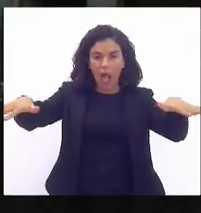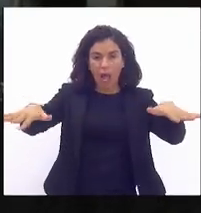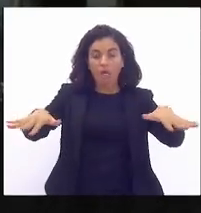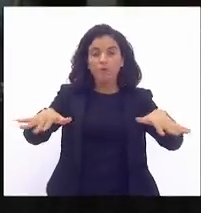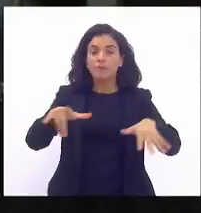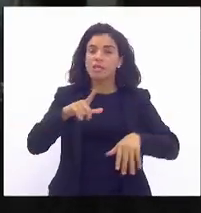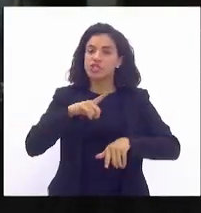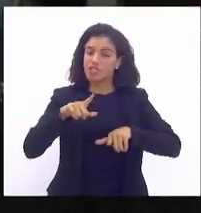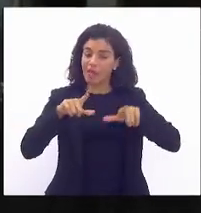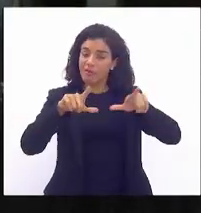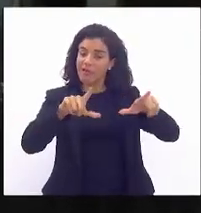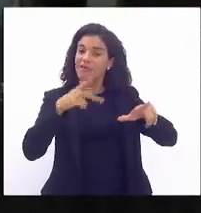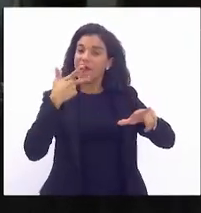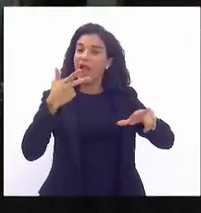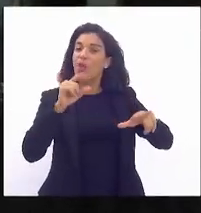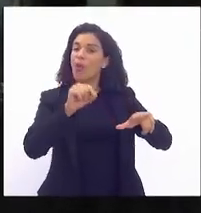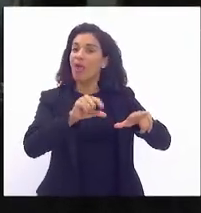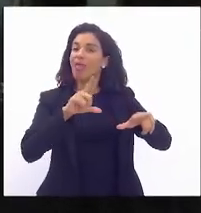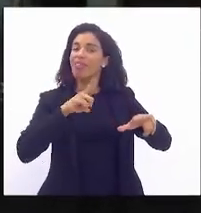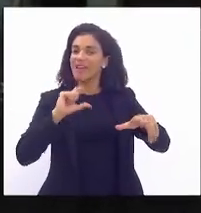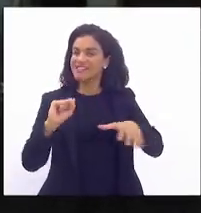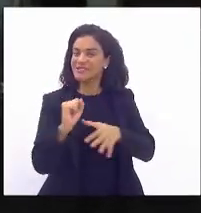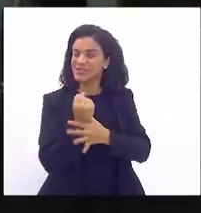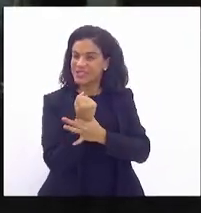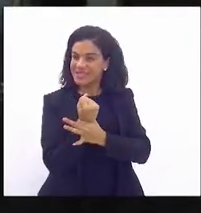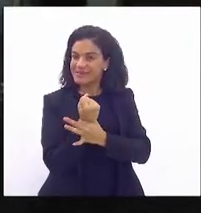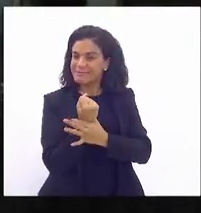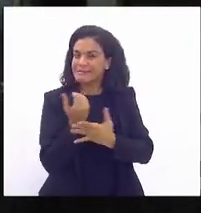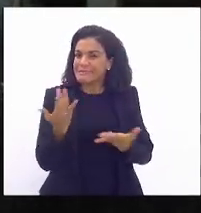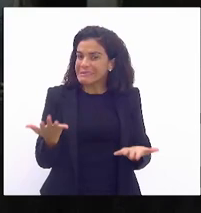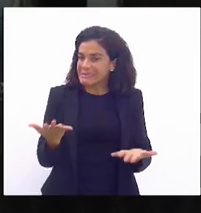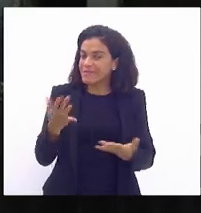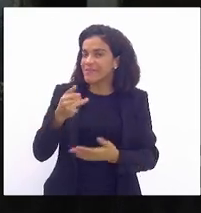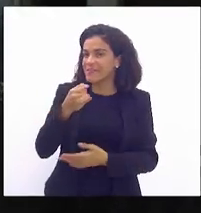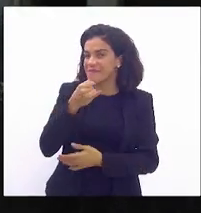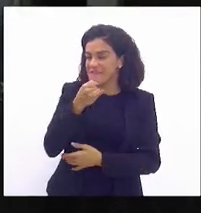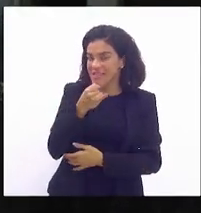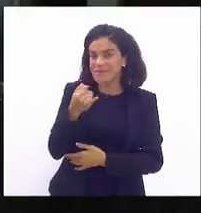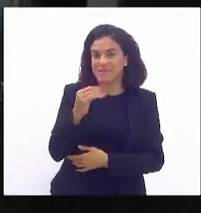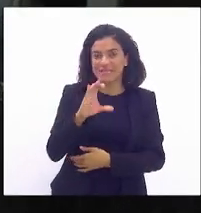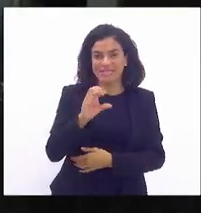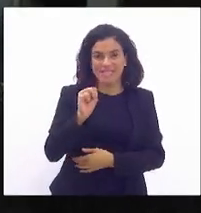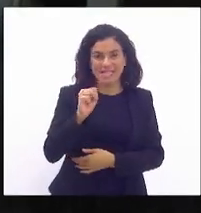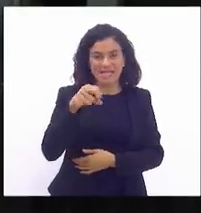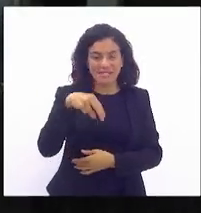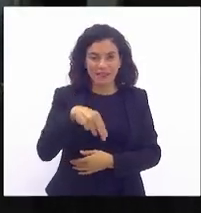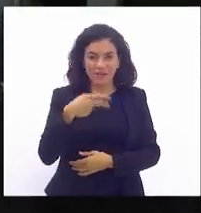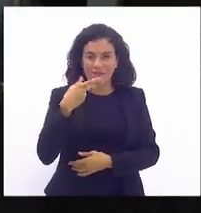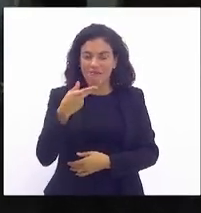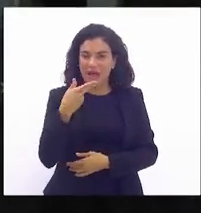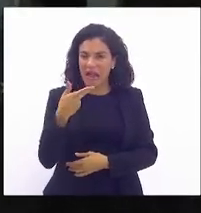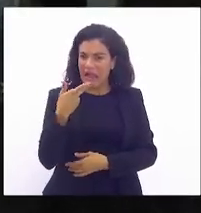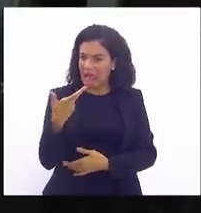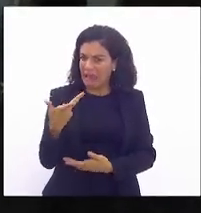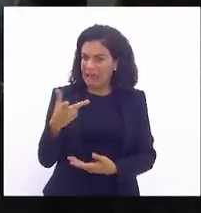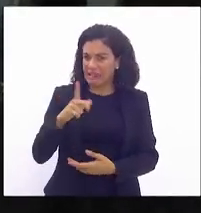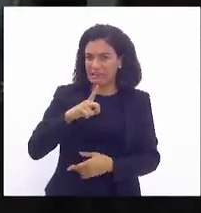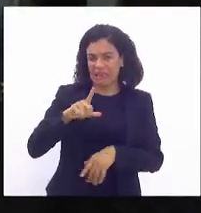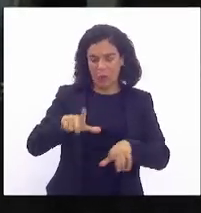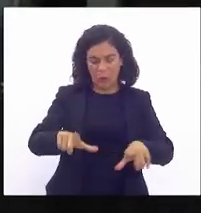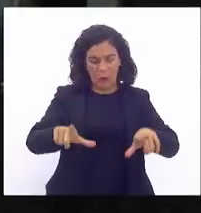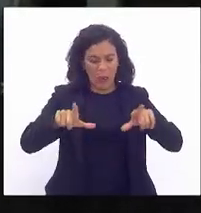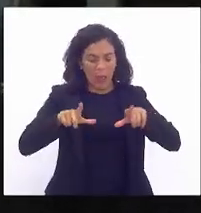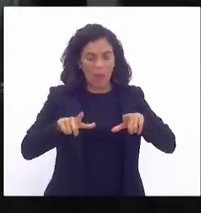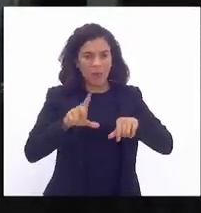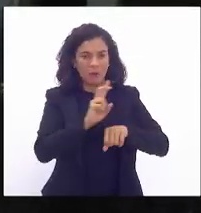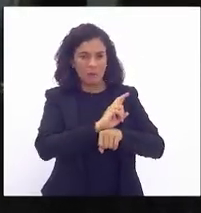sua segurança. Então, infelizmente, a CSN me chegar aqui e falar que o laudo de